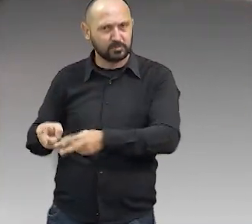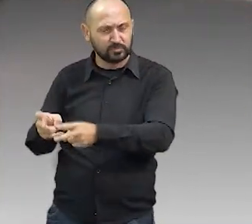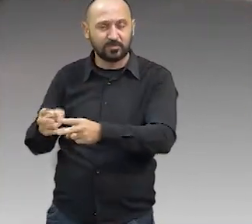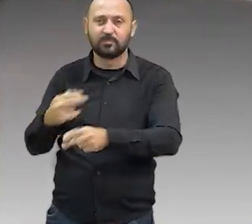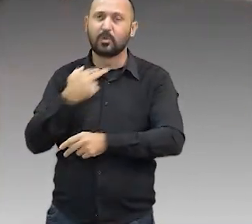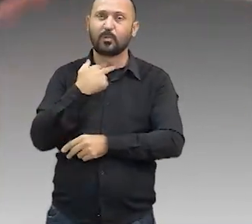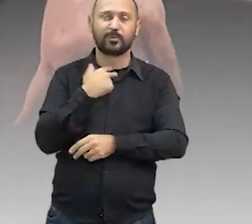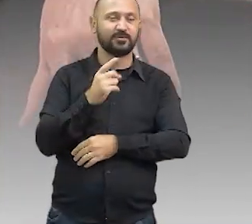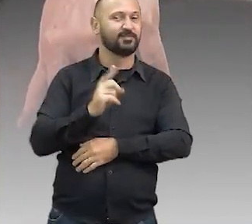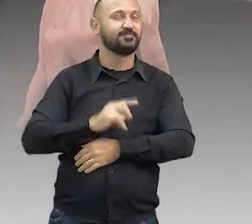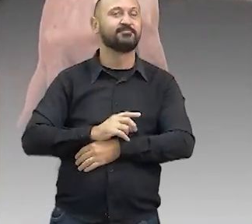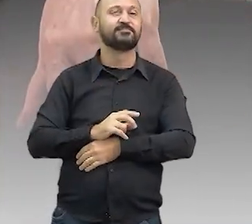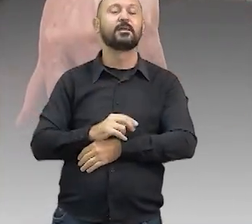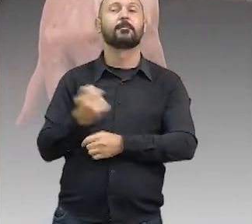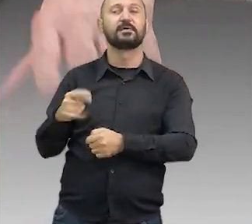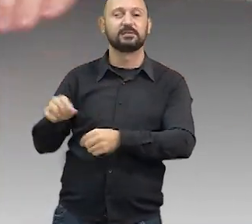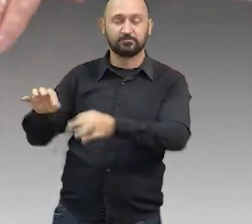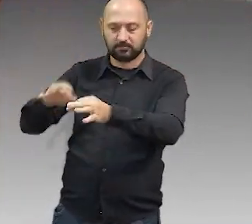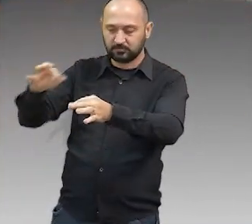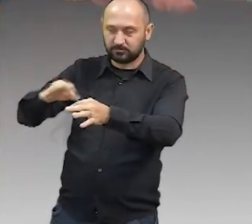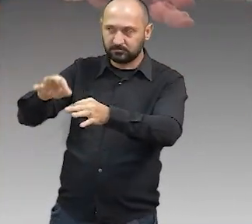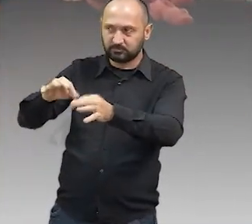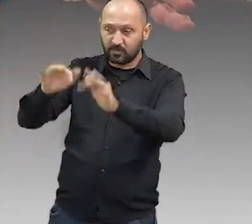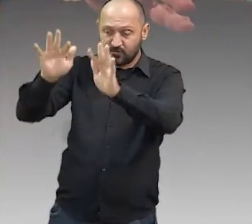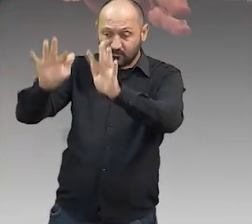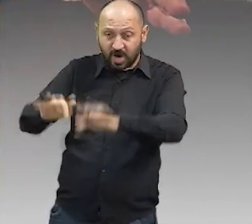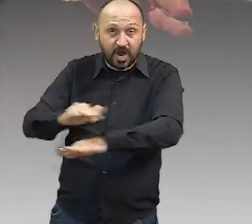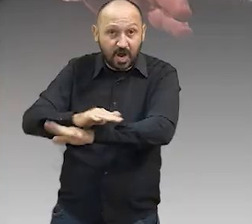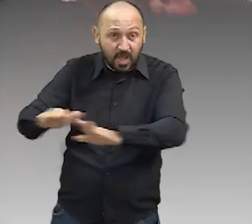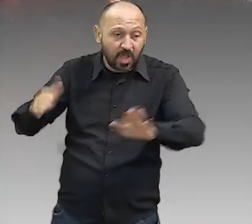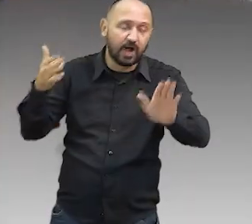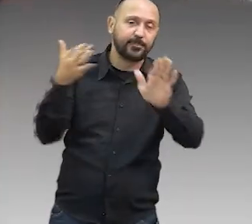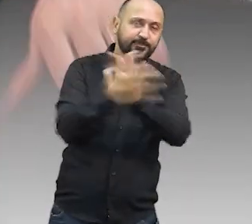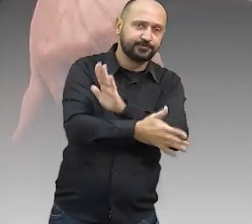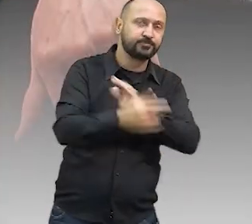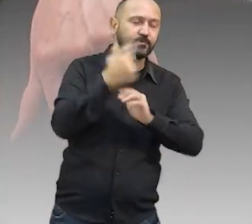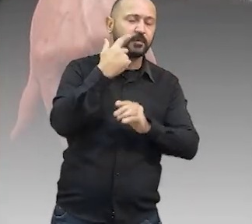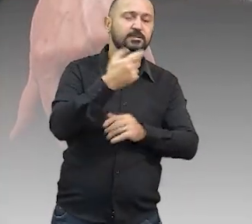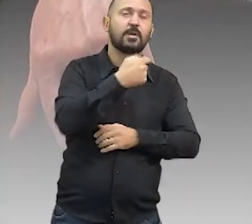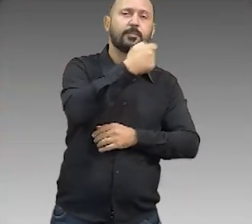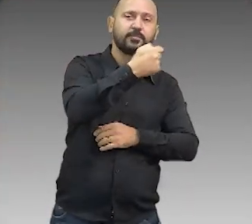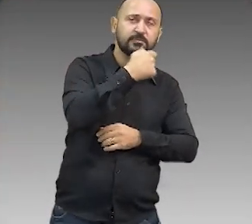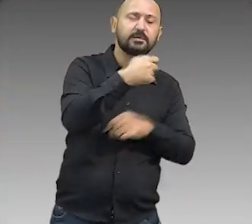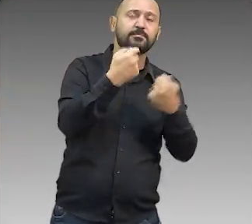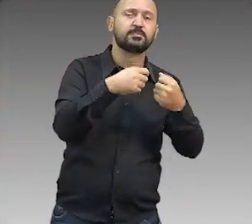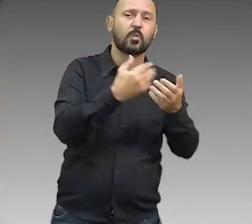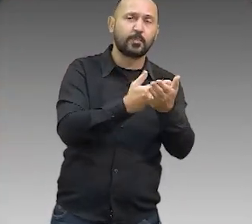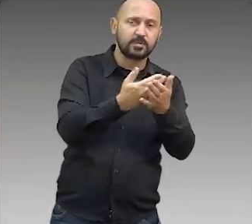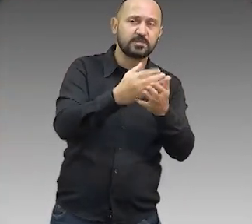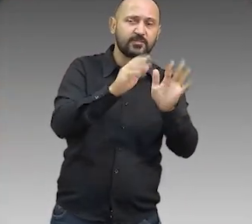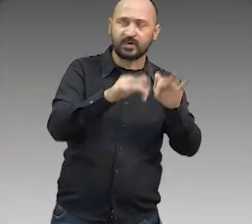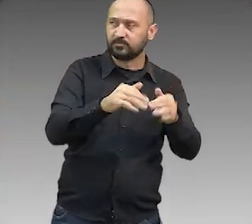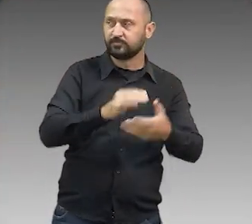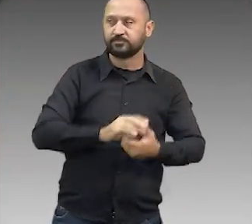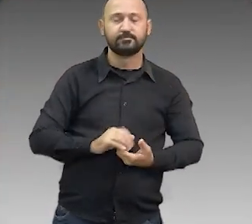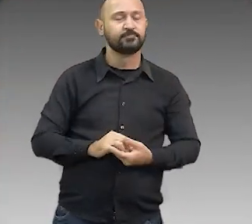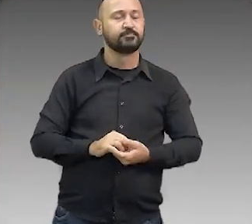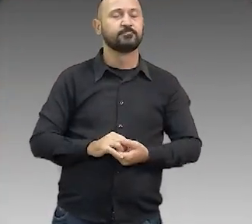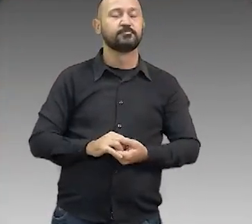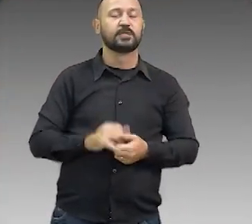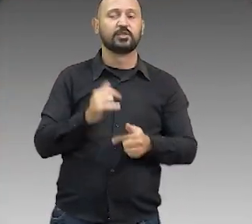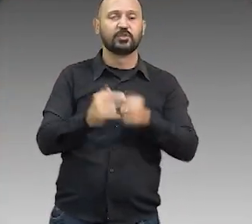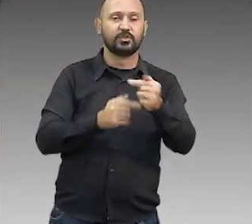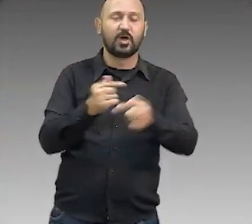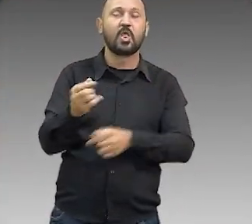né? Você tem que terminar a operação. Então, se você sai para fazer uma reportagem, você tem que terminar. Então, as novas gerações, elas